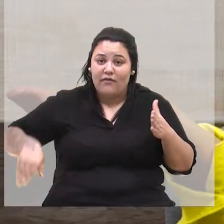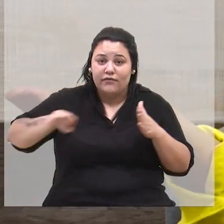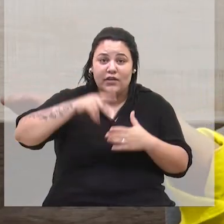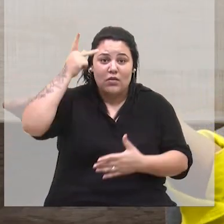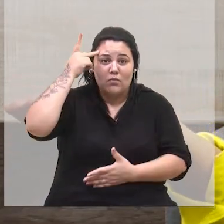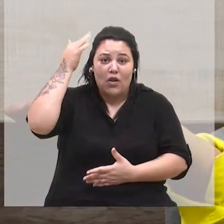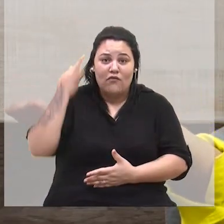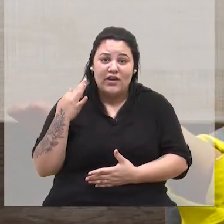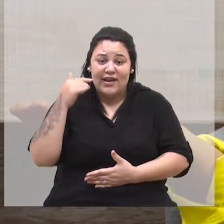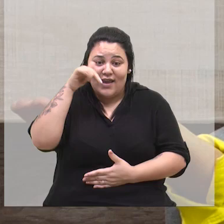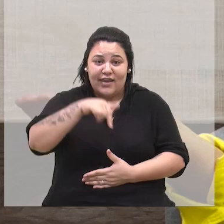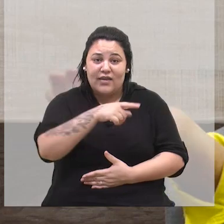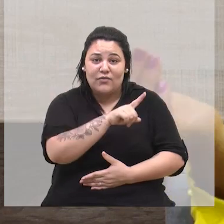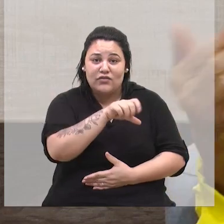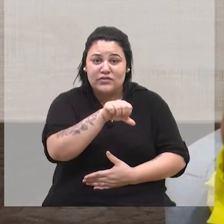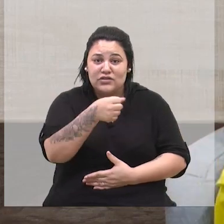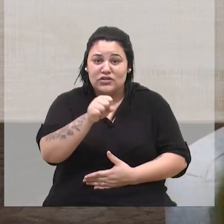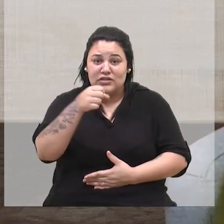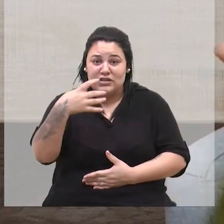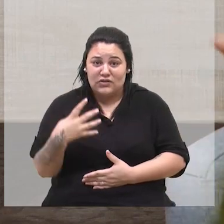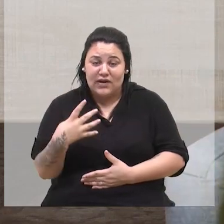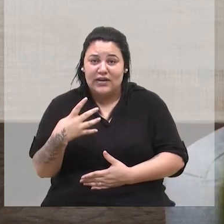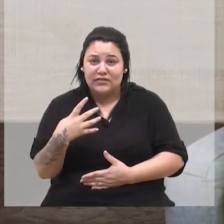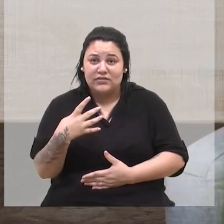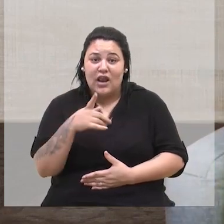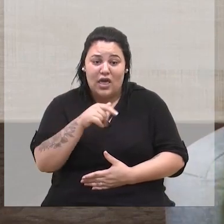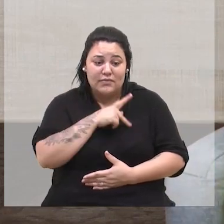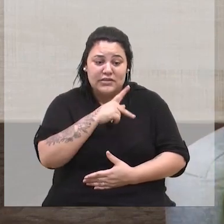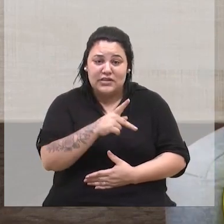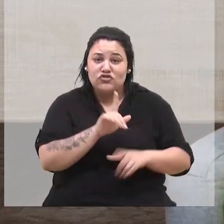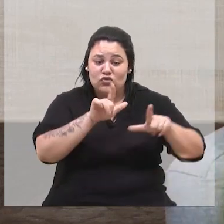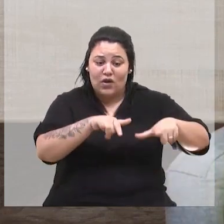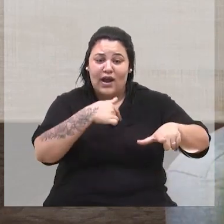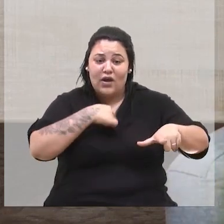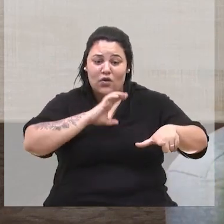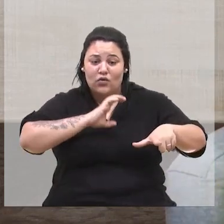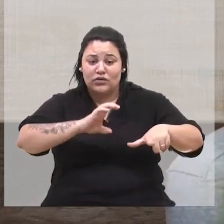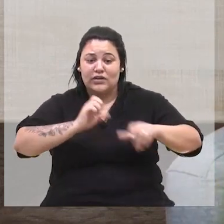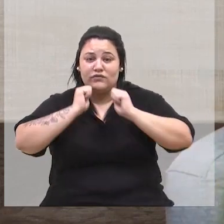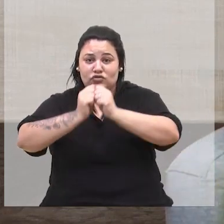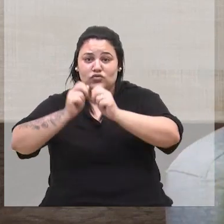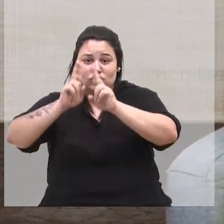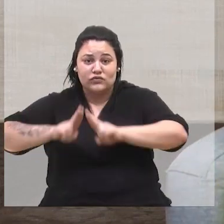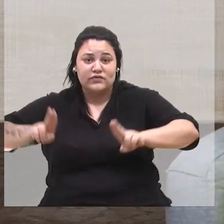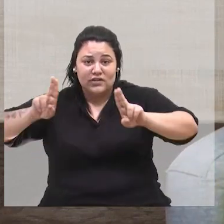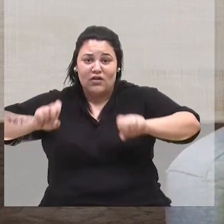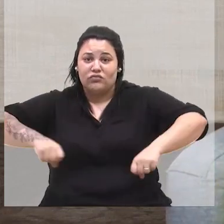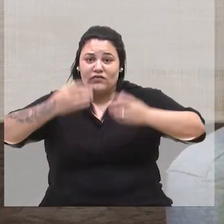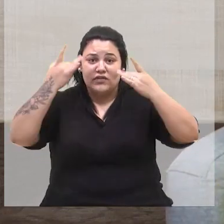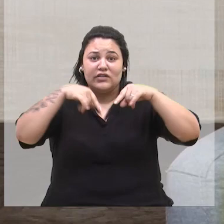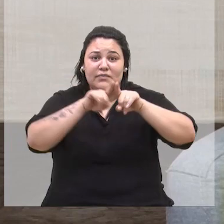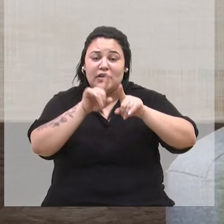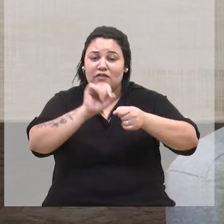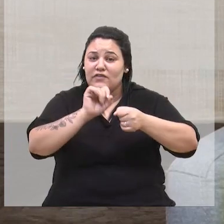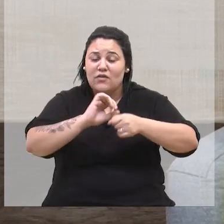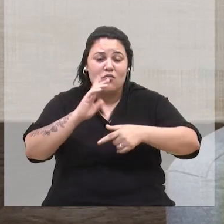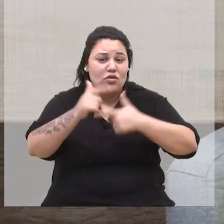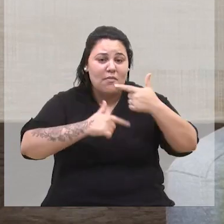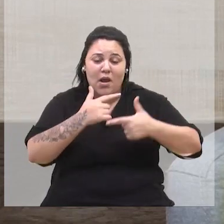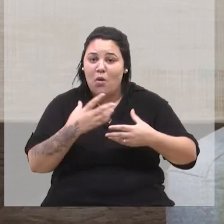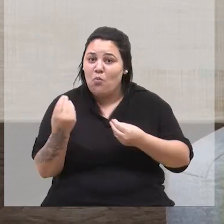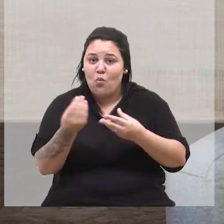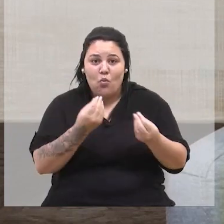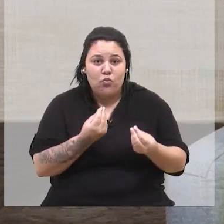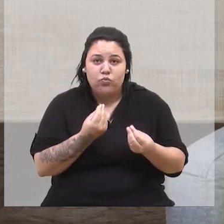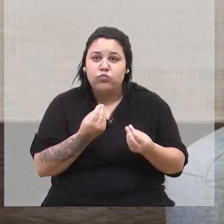Paulo Freire, em 84, a Maria Helena Sartori era presidente do CEPERLES, eu coordenava pela universidade o evento, e